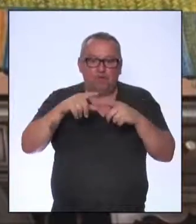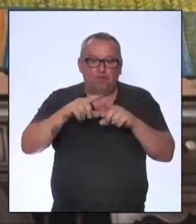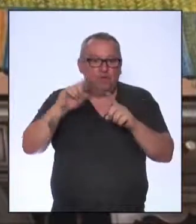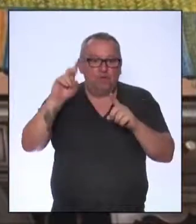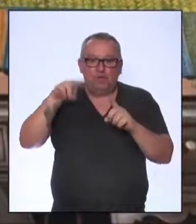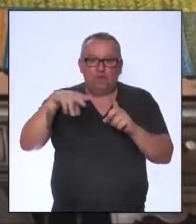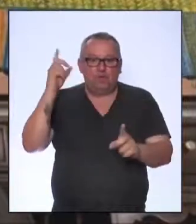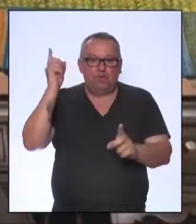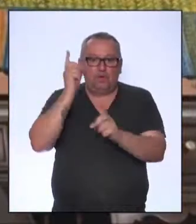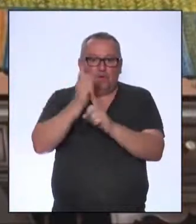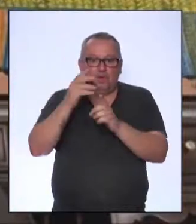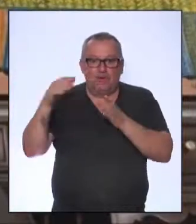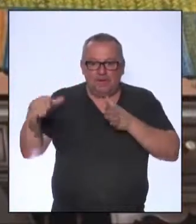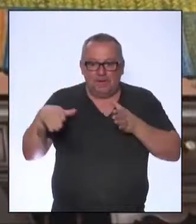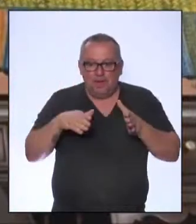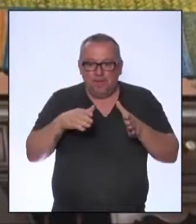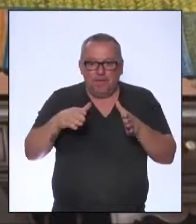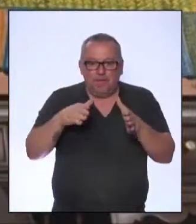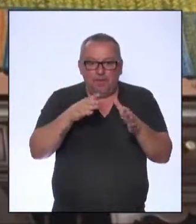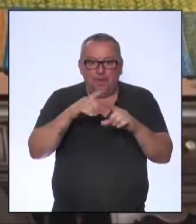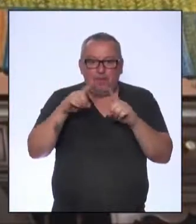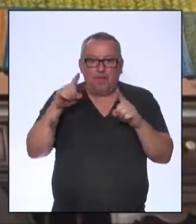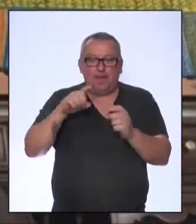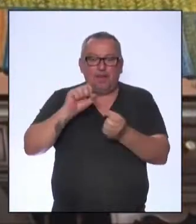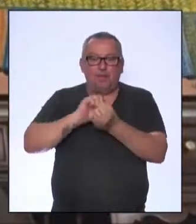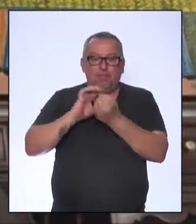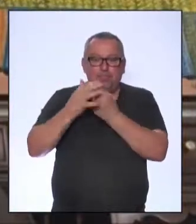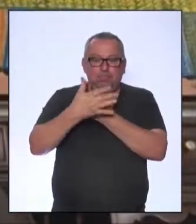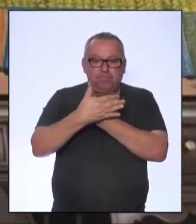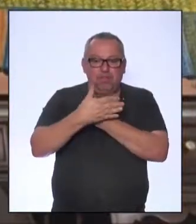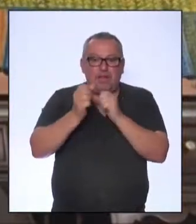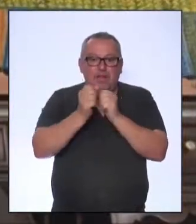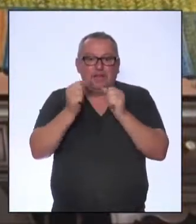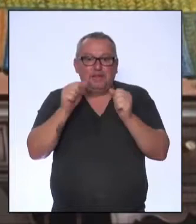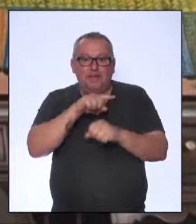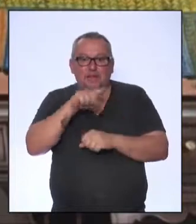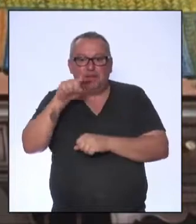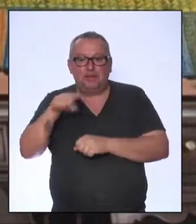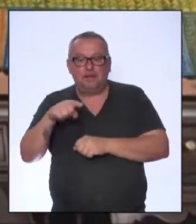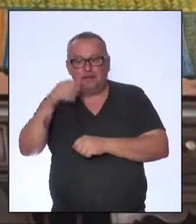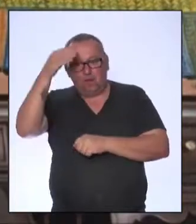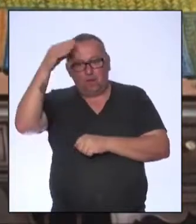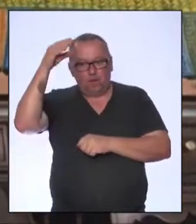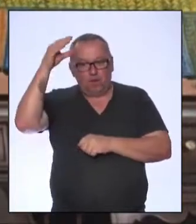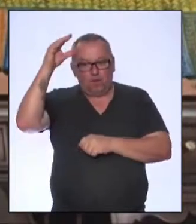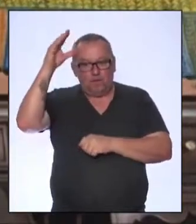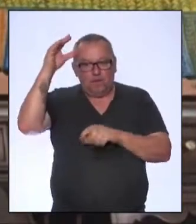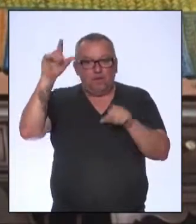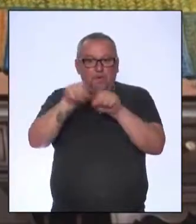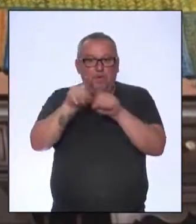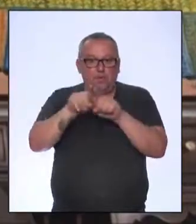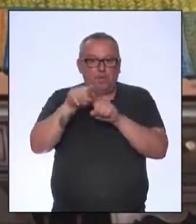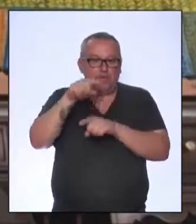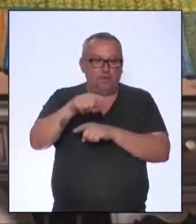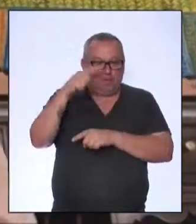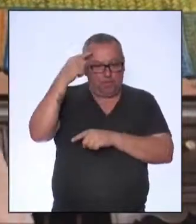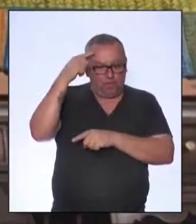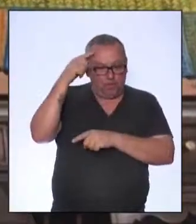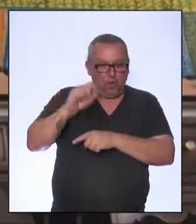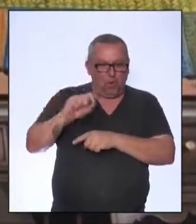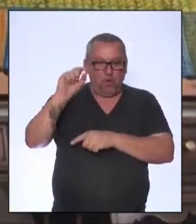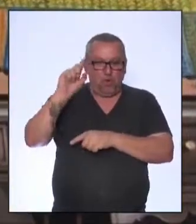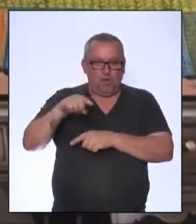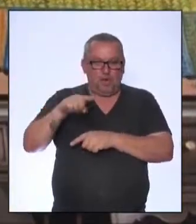encontrará caminho para essa pandemia, sem a ciência, sem o conhecimento. E você já pensou que seria